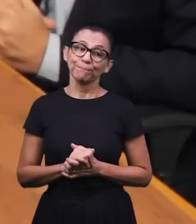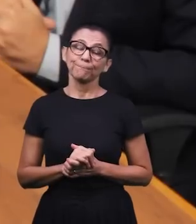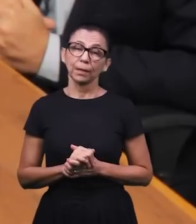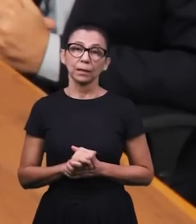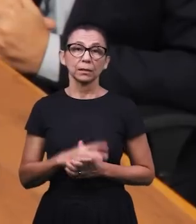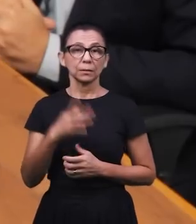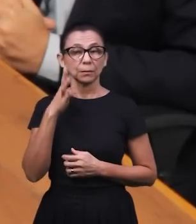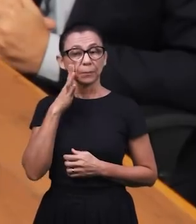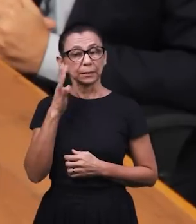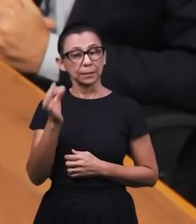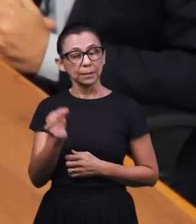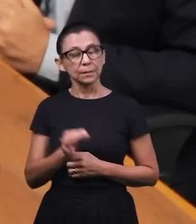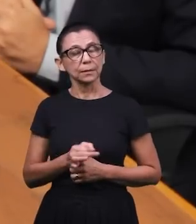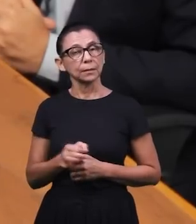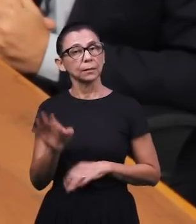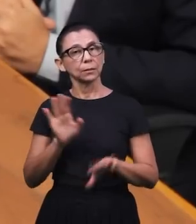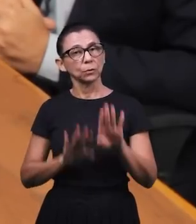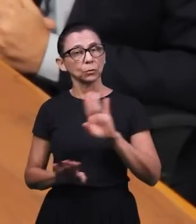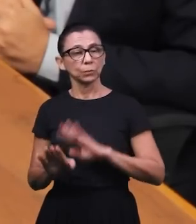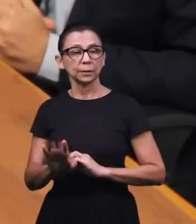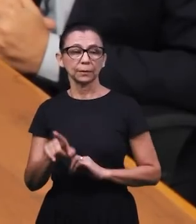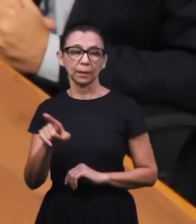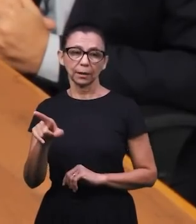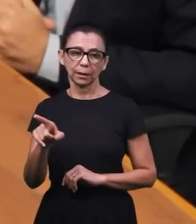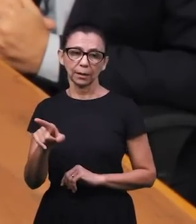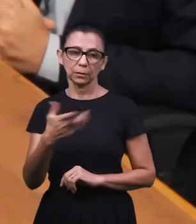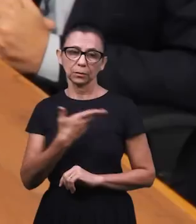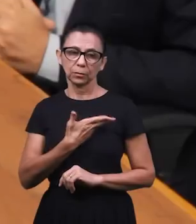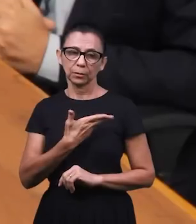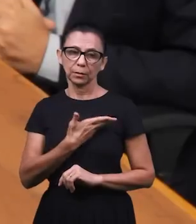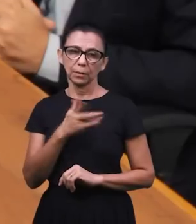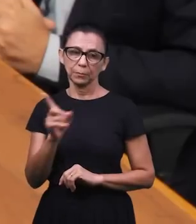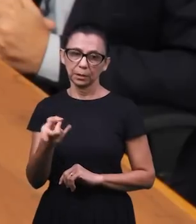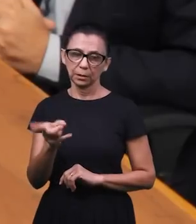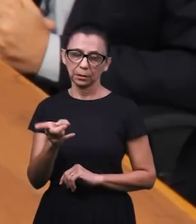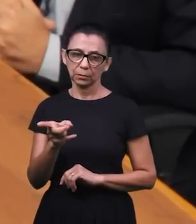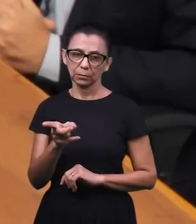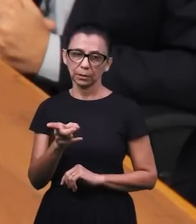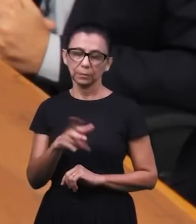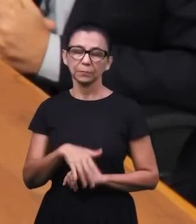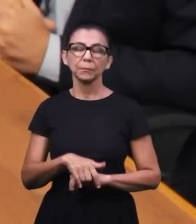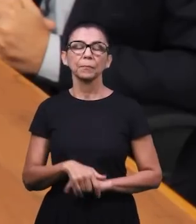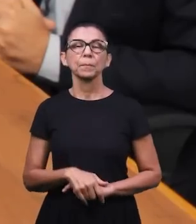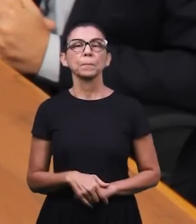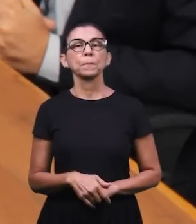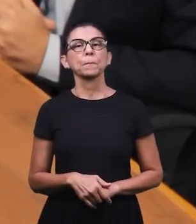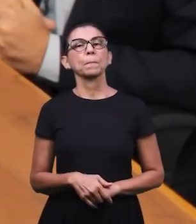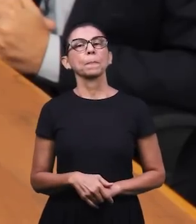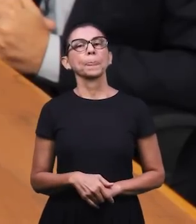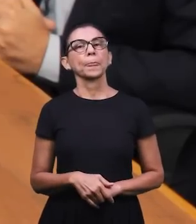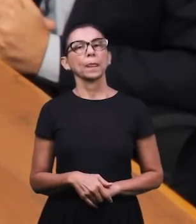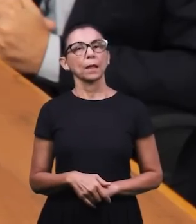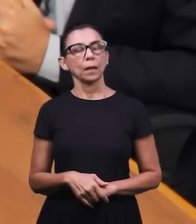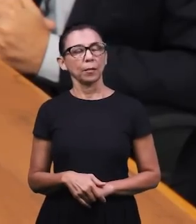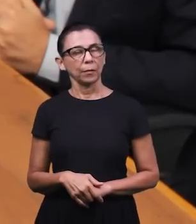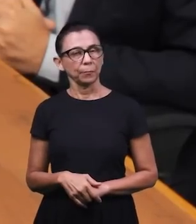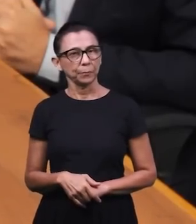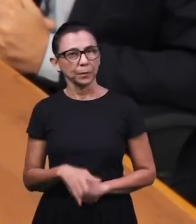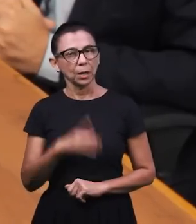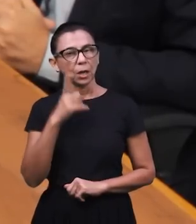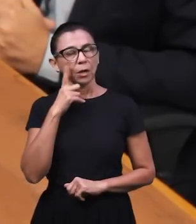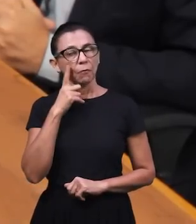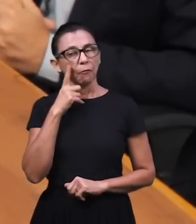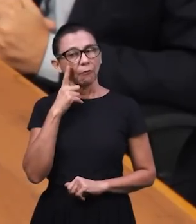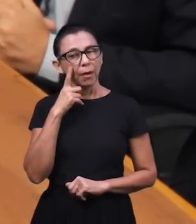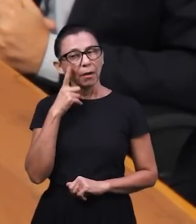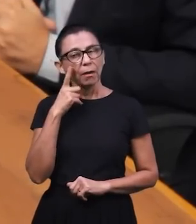servir para ele não, hein? Amizade, aquela amizade, orienta ele, fala, a Bíblia recomenda isso, meu filho, ouça isso,